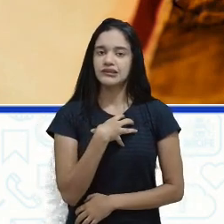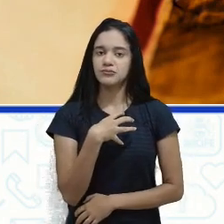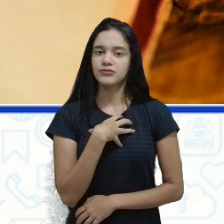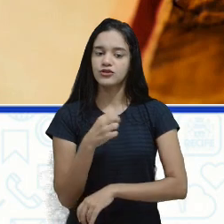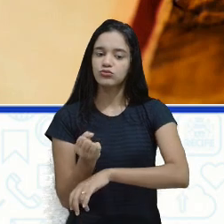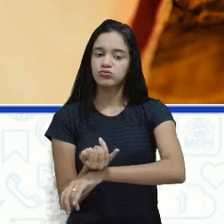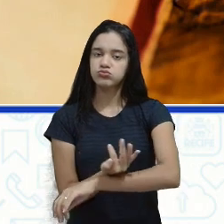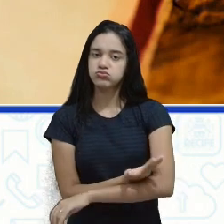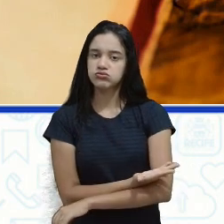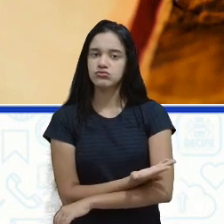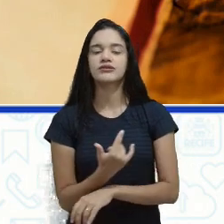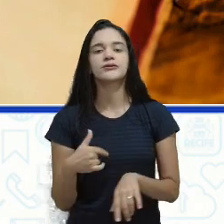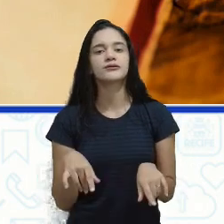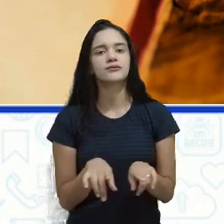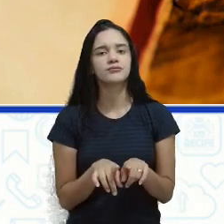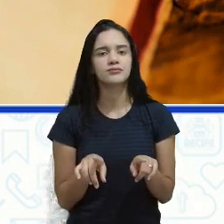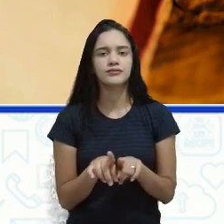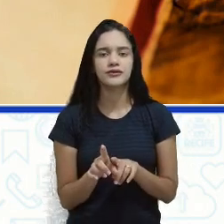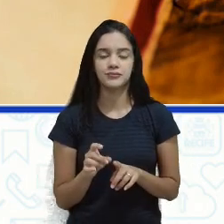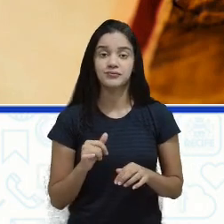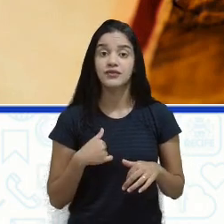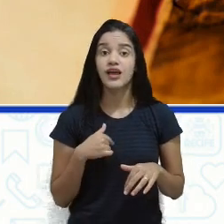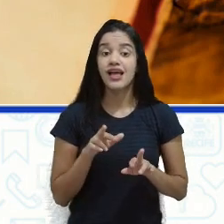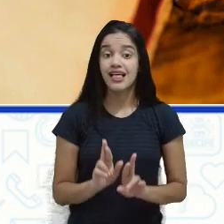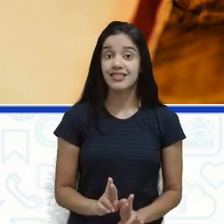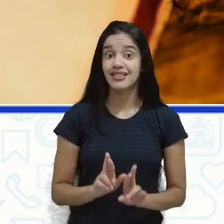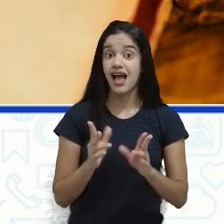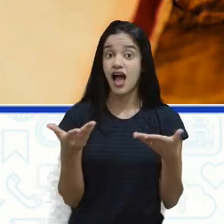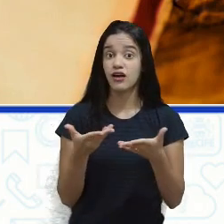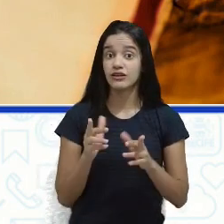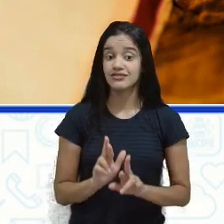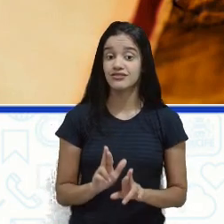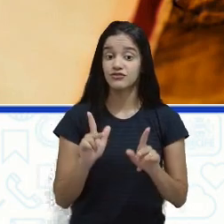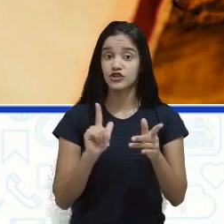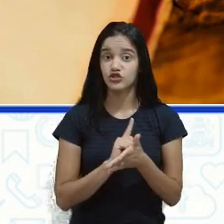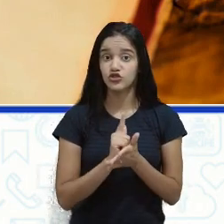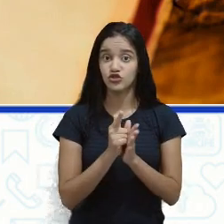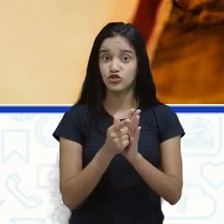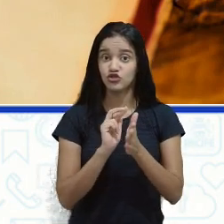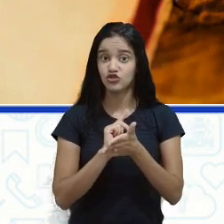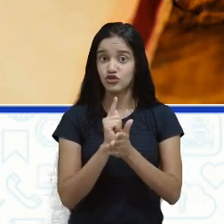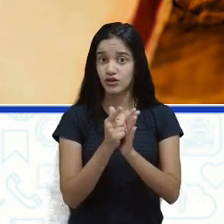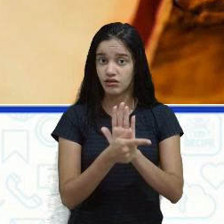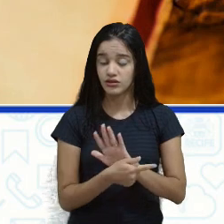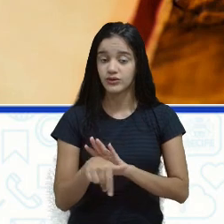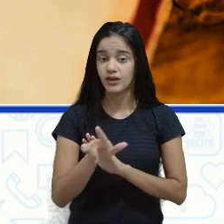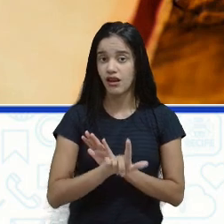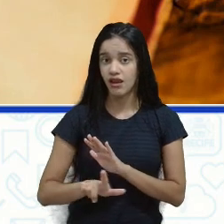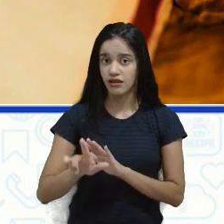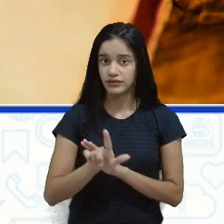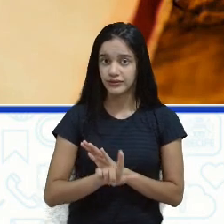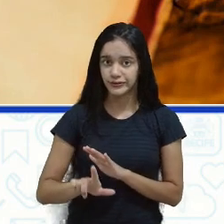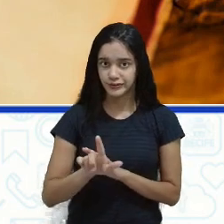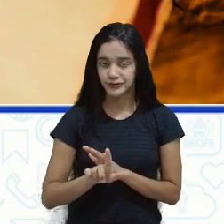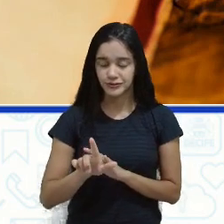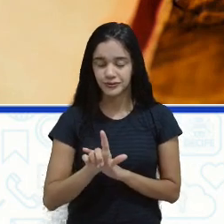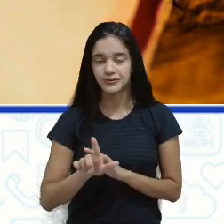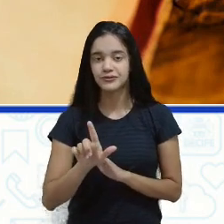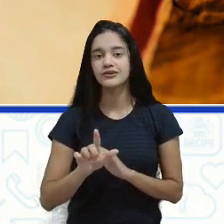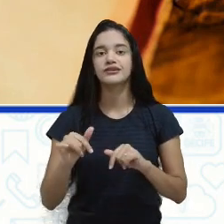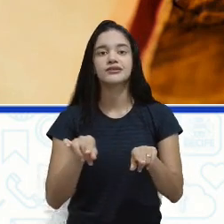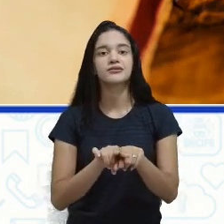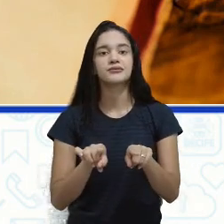Sentimentos, impressões, diferentes gêneros da arte e da literatura se vale